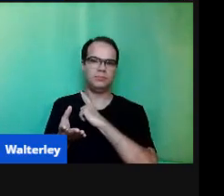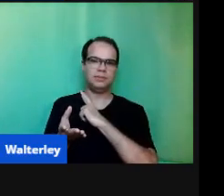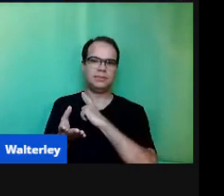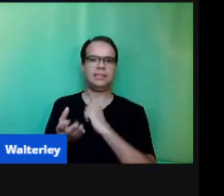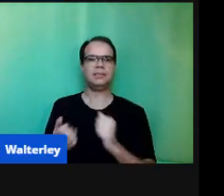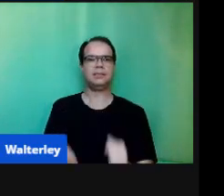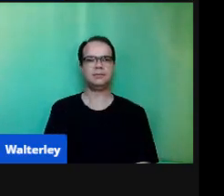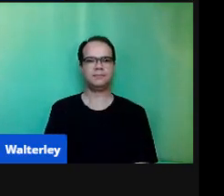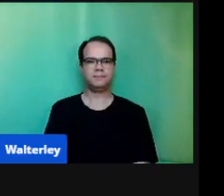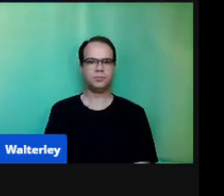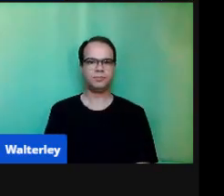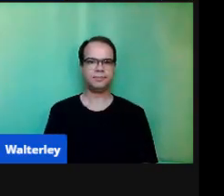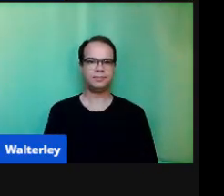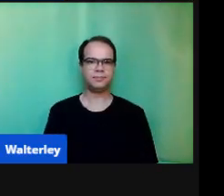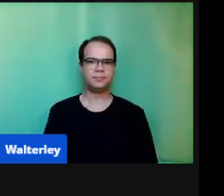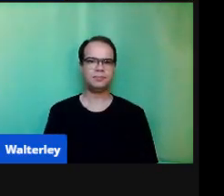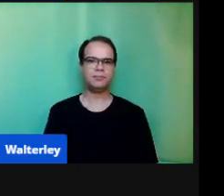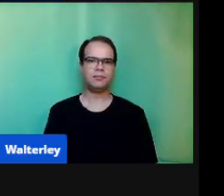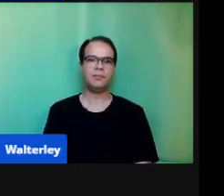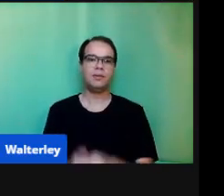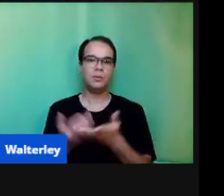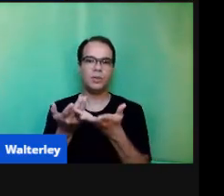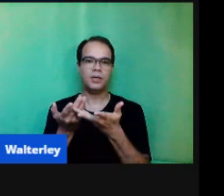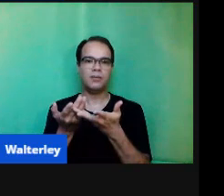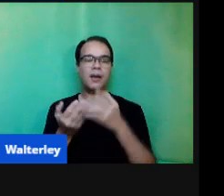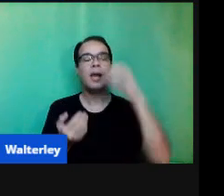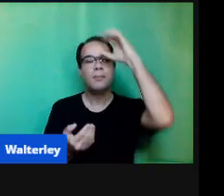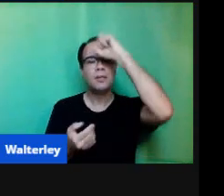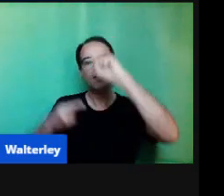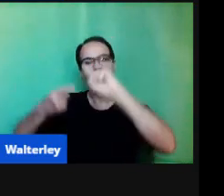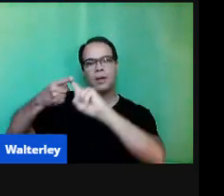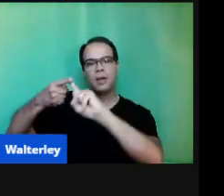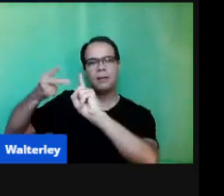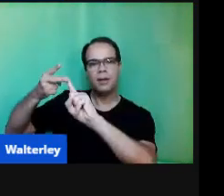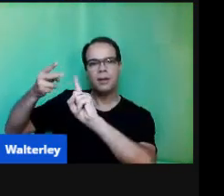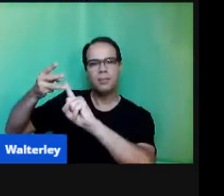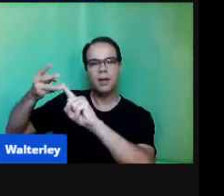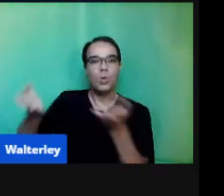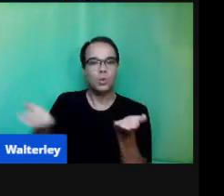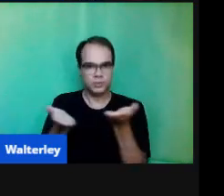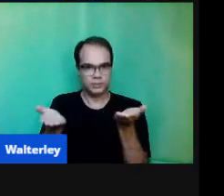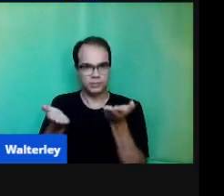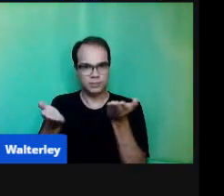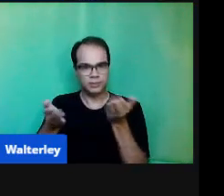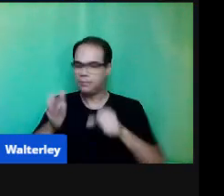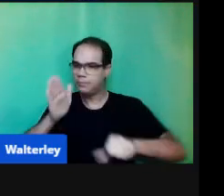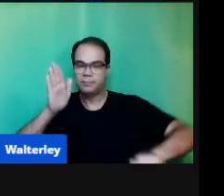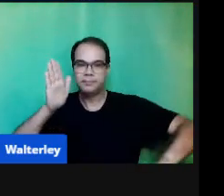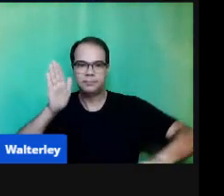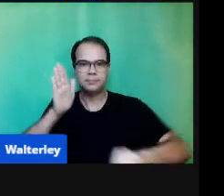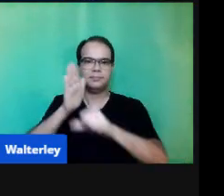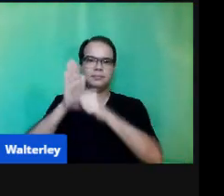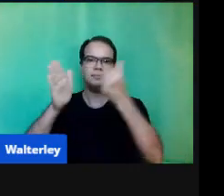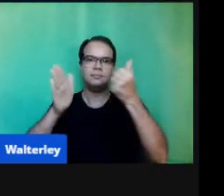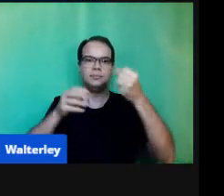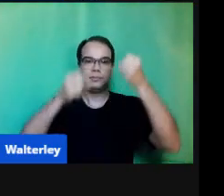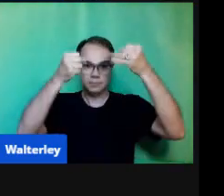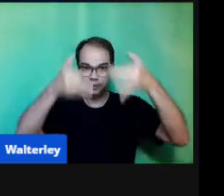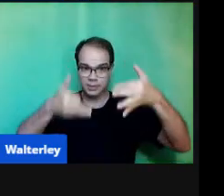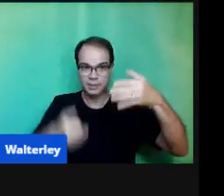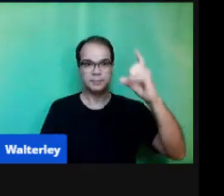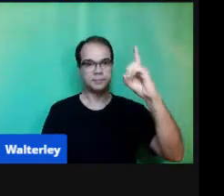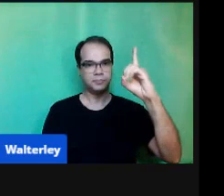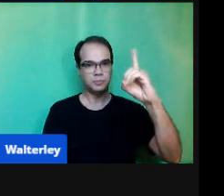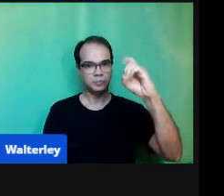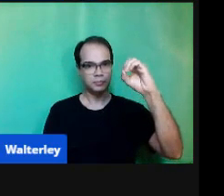Então o que que vai ser o conteúdo da aula? A primeira aula, que é hoje, a gente vai falar sobre o que é o documentário. Eu vou